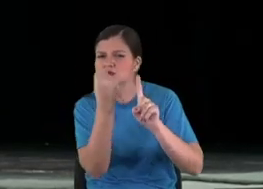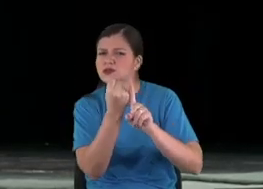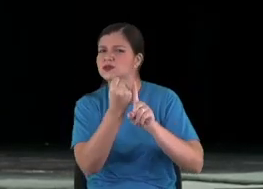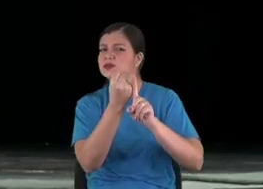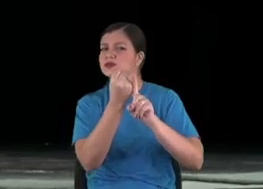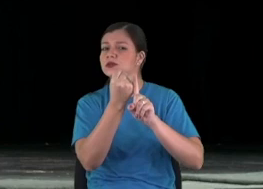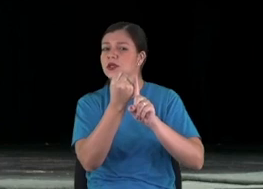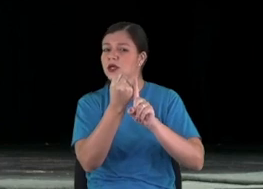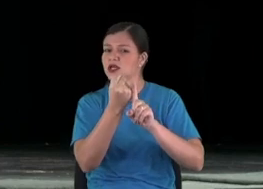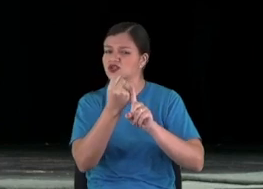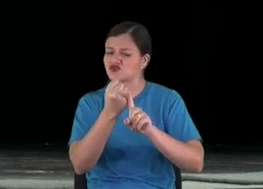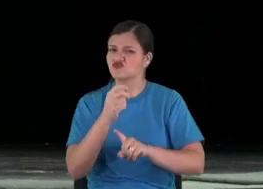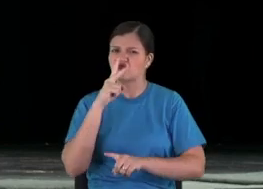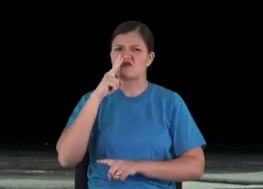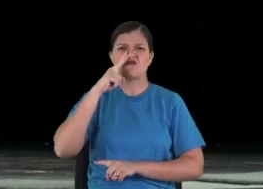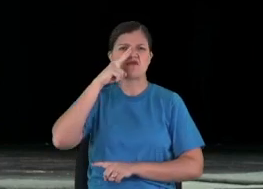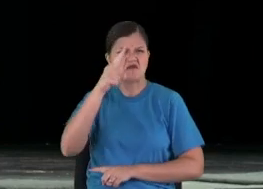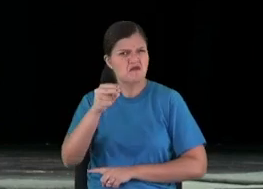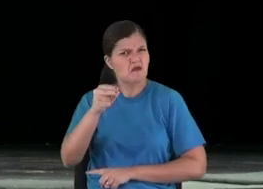uma sociedade forte,